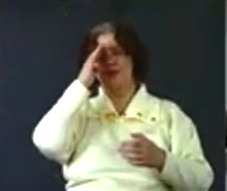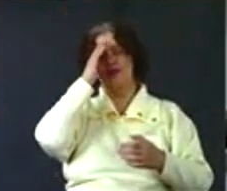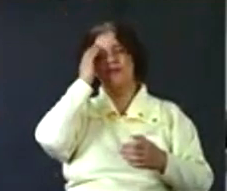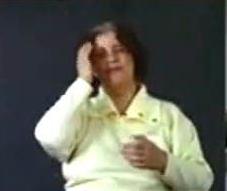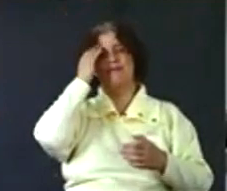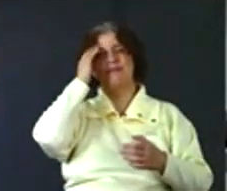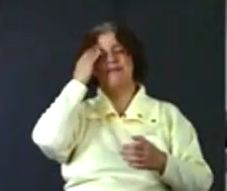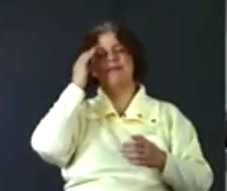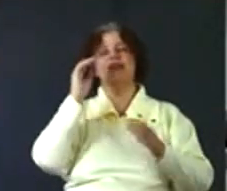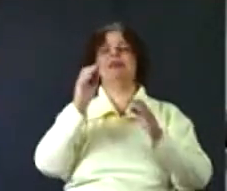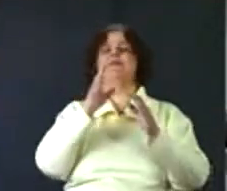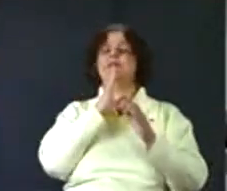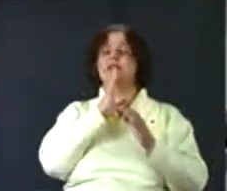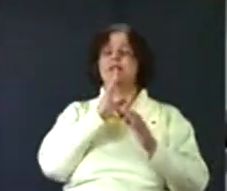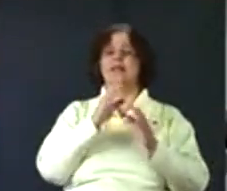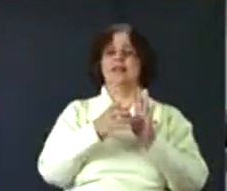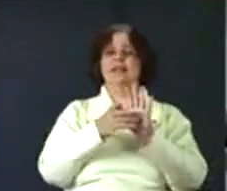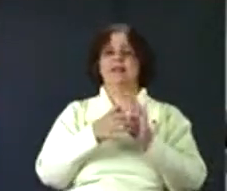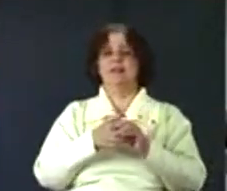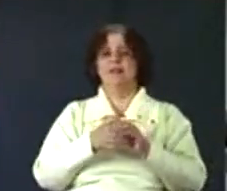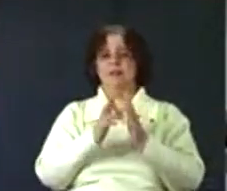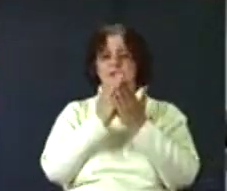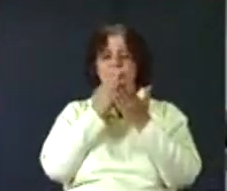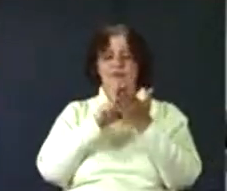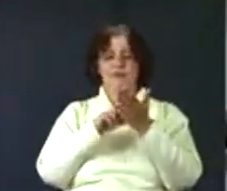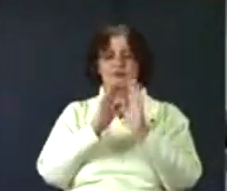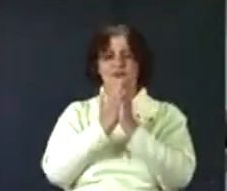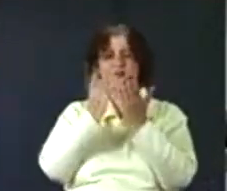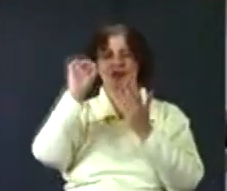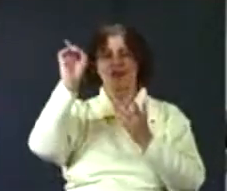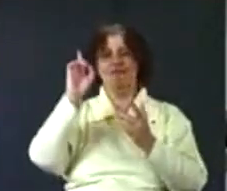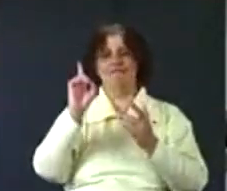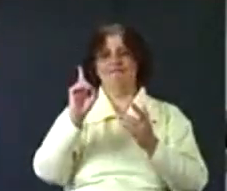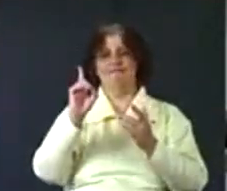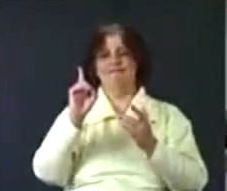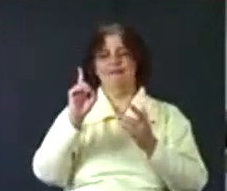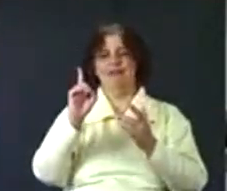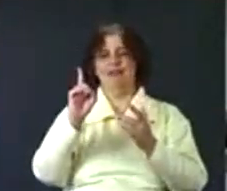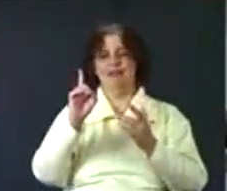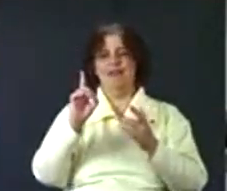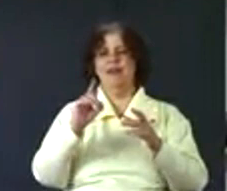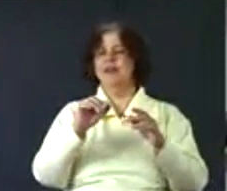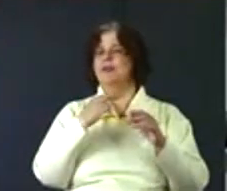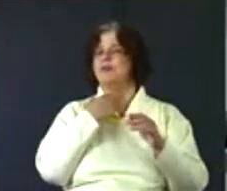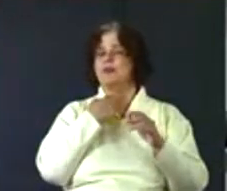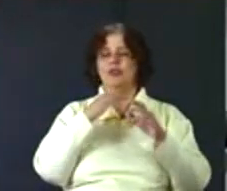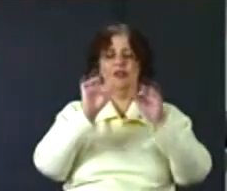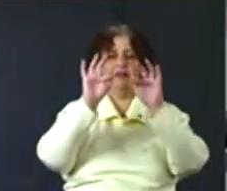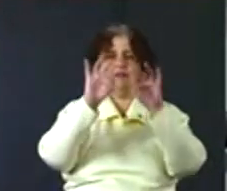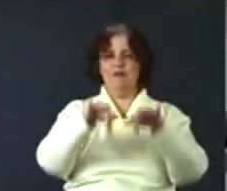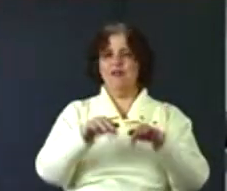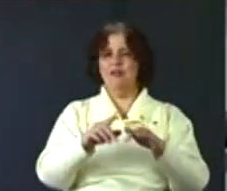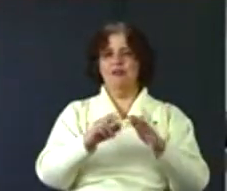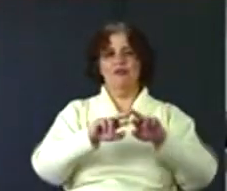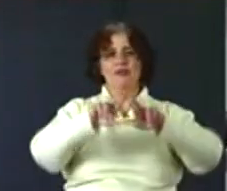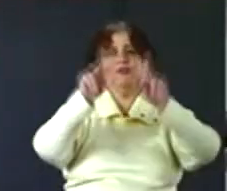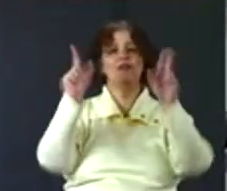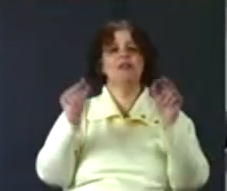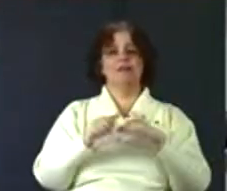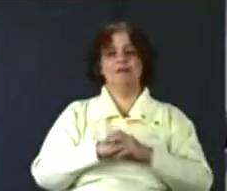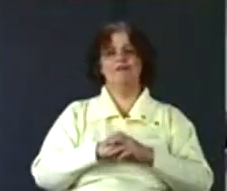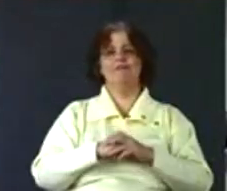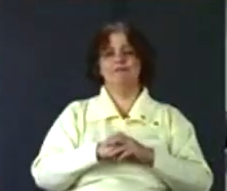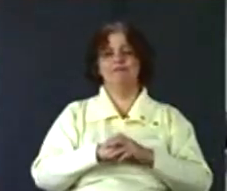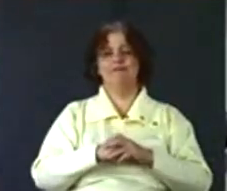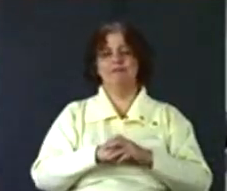Evangelho. E não poderia terminar diferente para essa realidade dessa cidade, desta igreja. O vencedor de